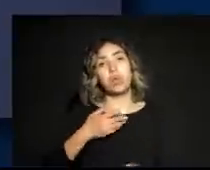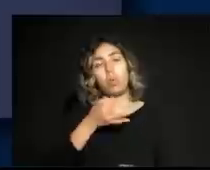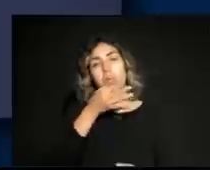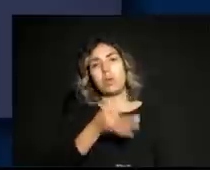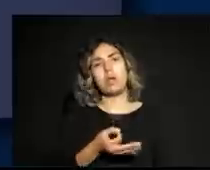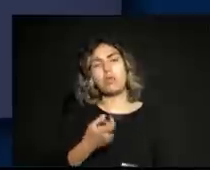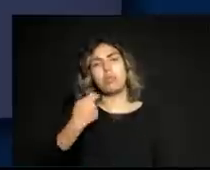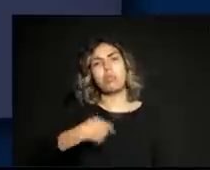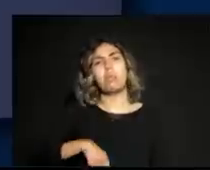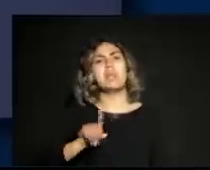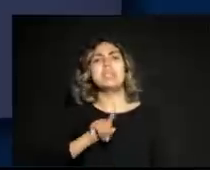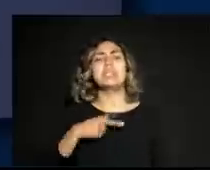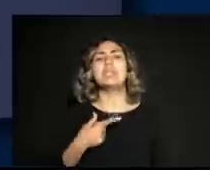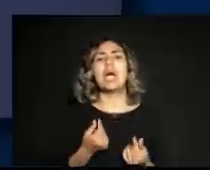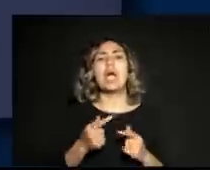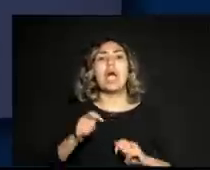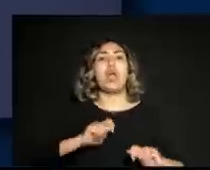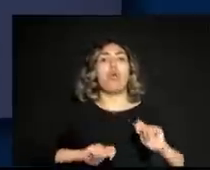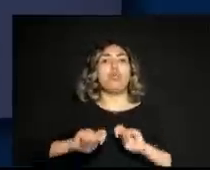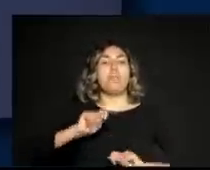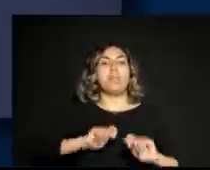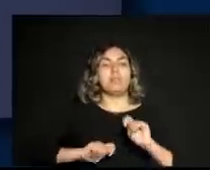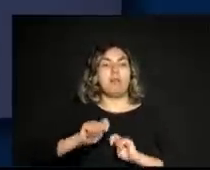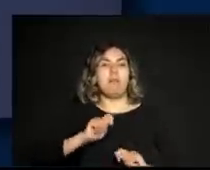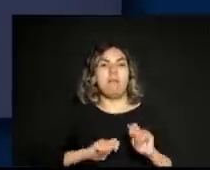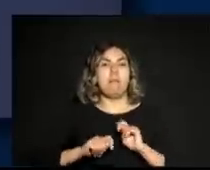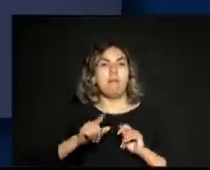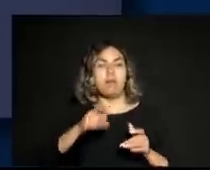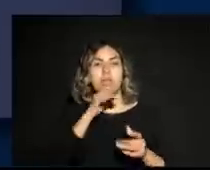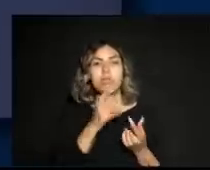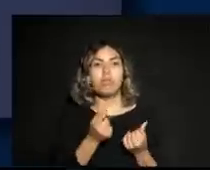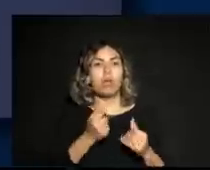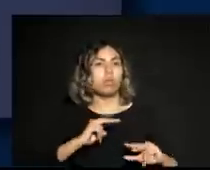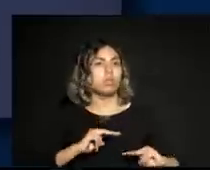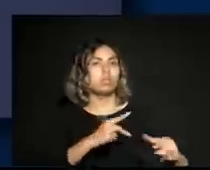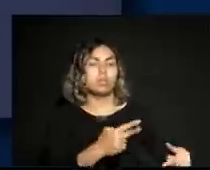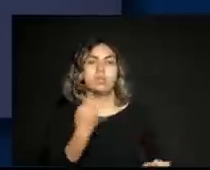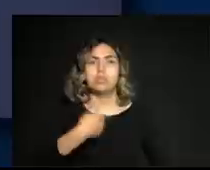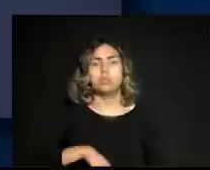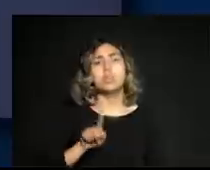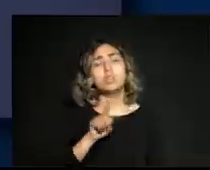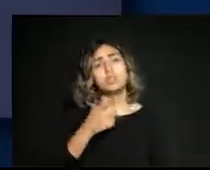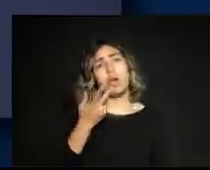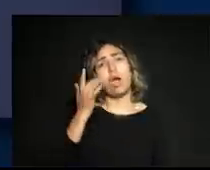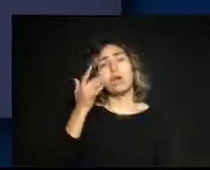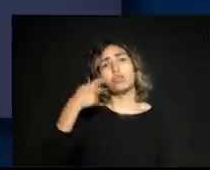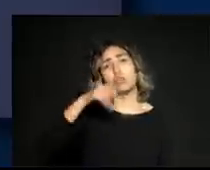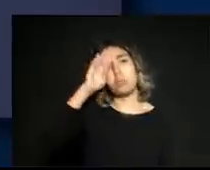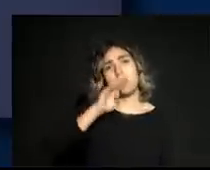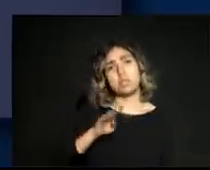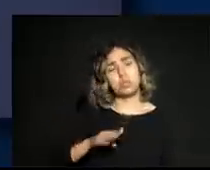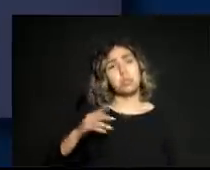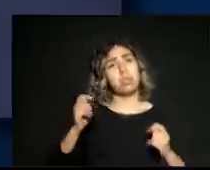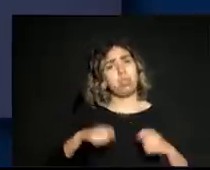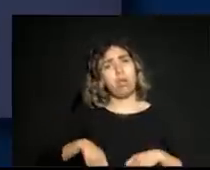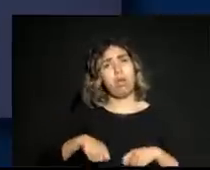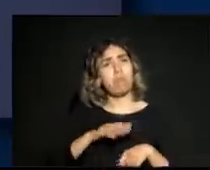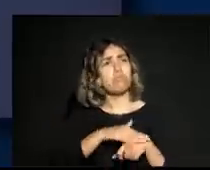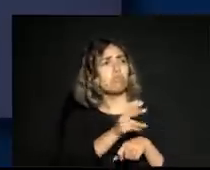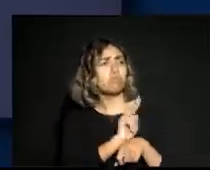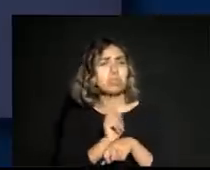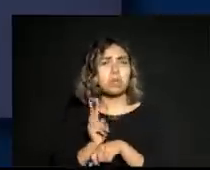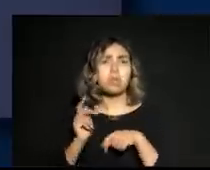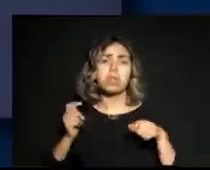acho que a gente não precisa economizar nesse programa de transferência de renda Eu acho que o Brasil tem capacidade fiscal para fazer isso